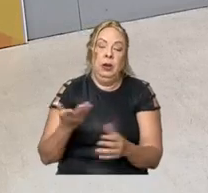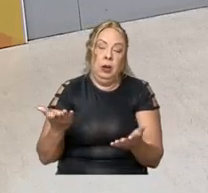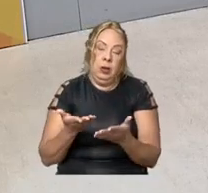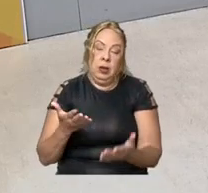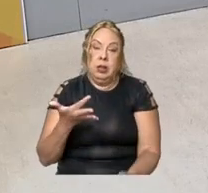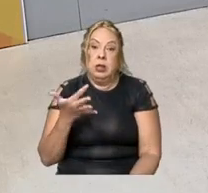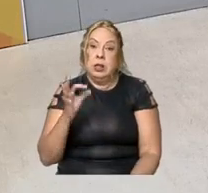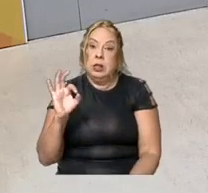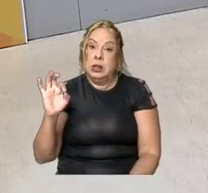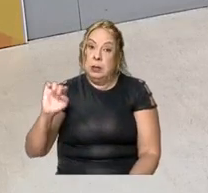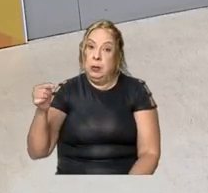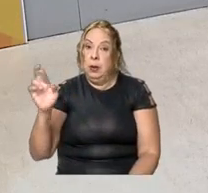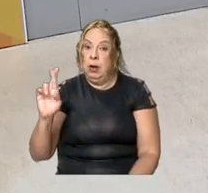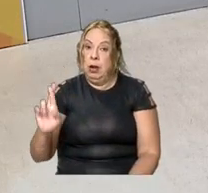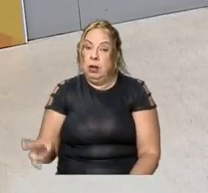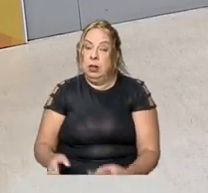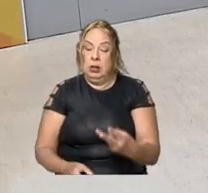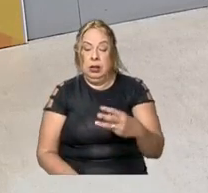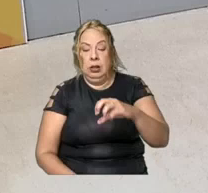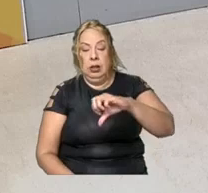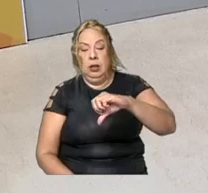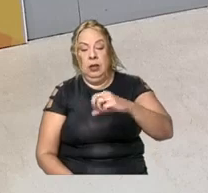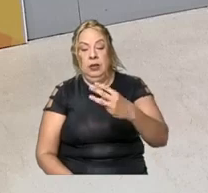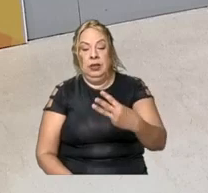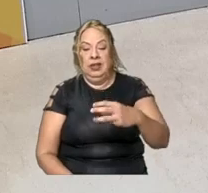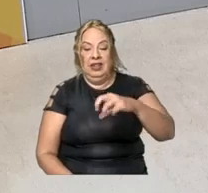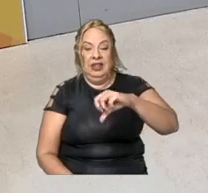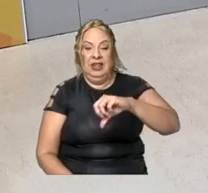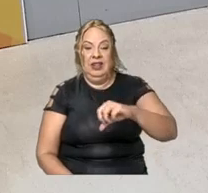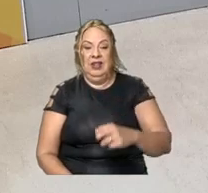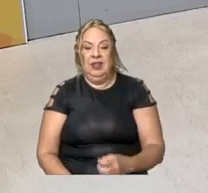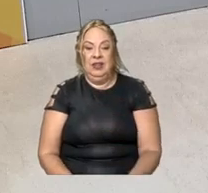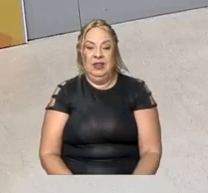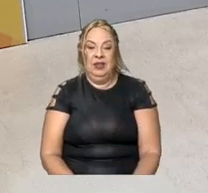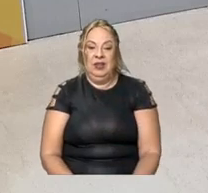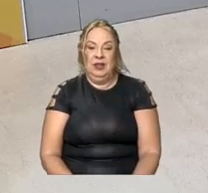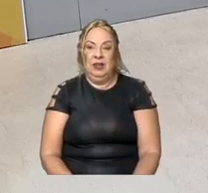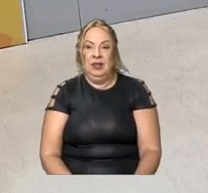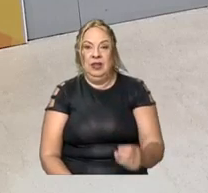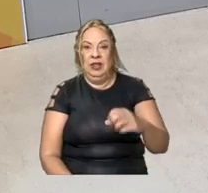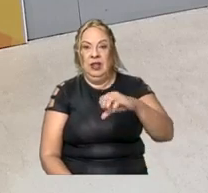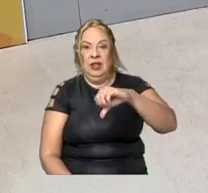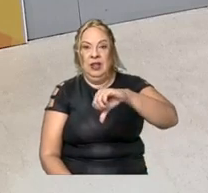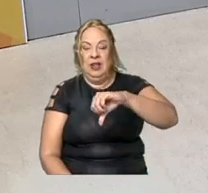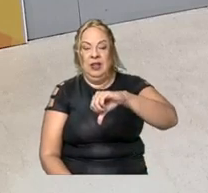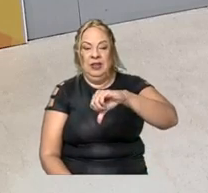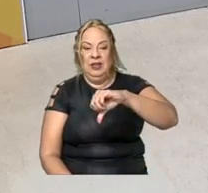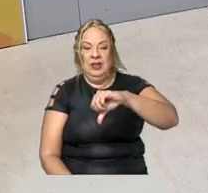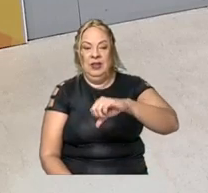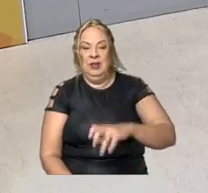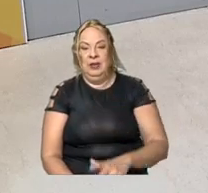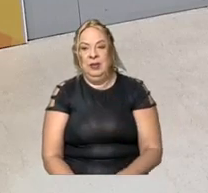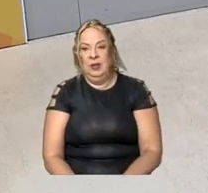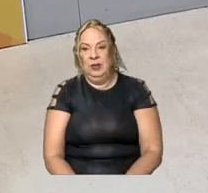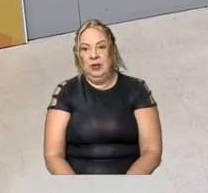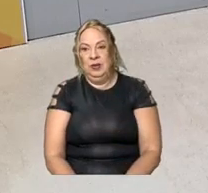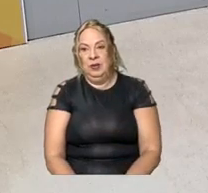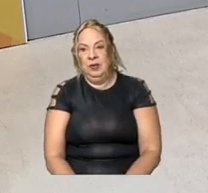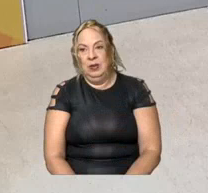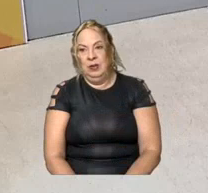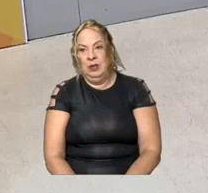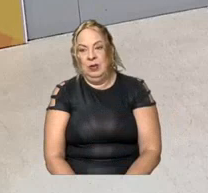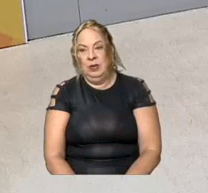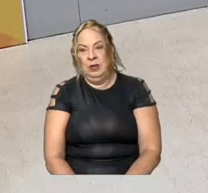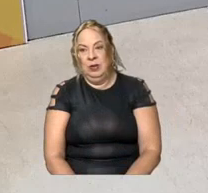39, 39, 39. Sobe bola número 9, número 9, número 9,